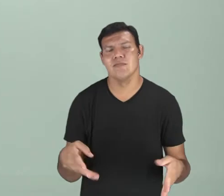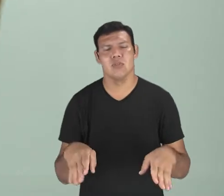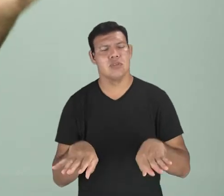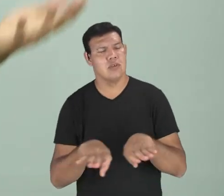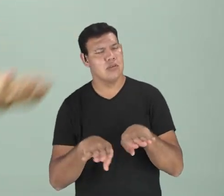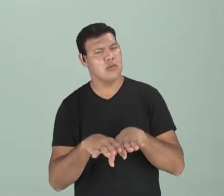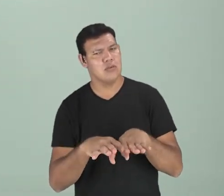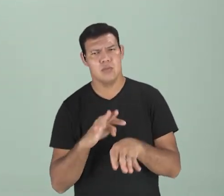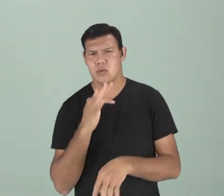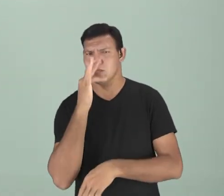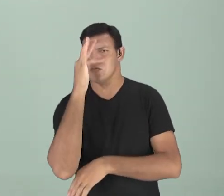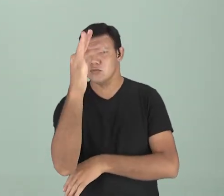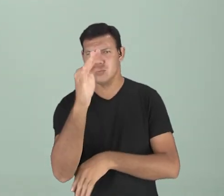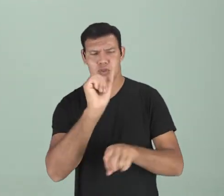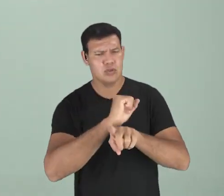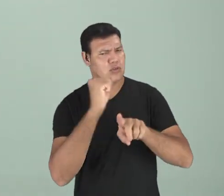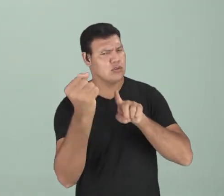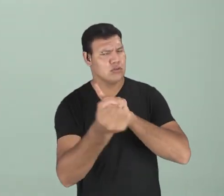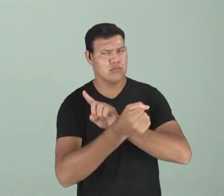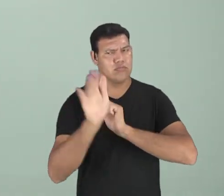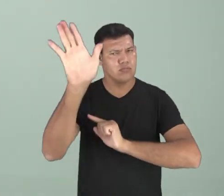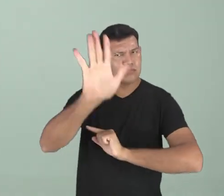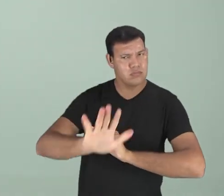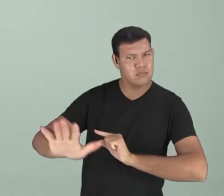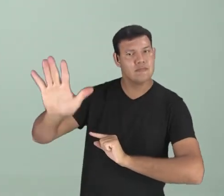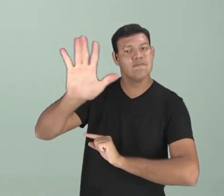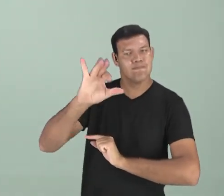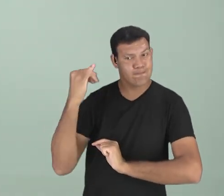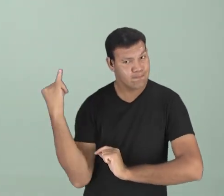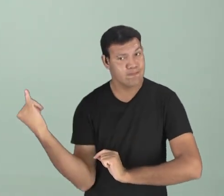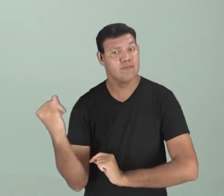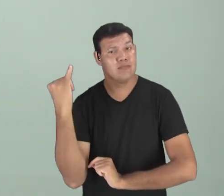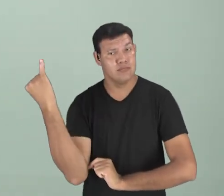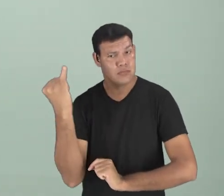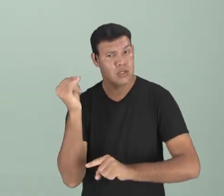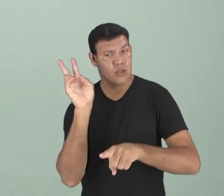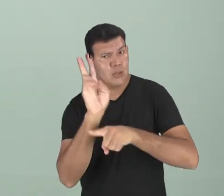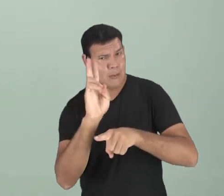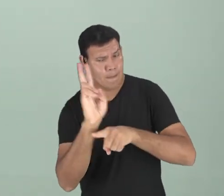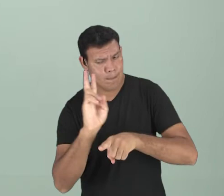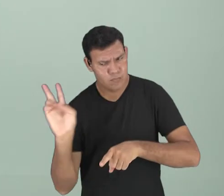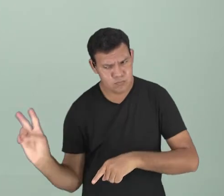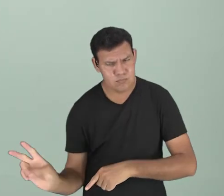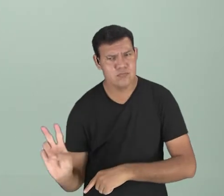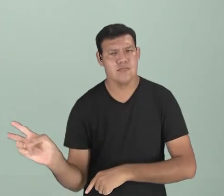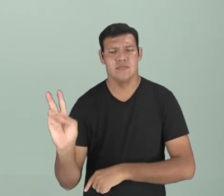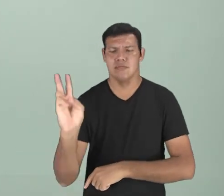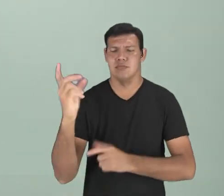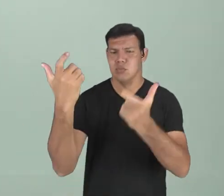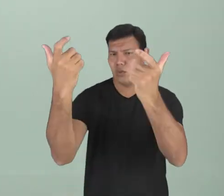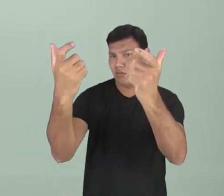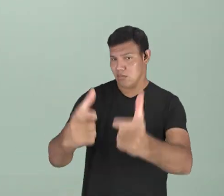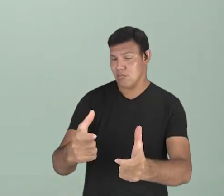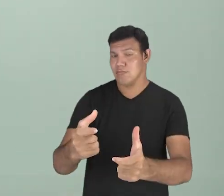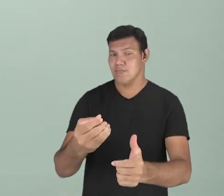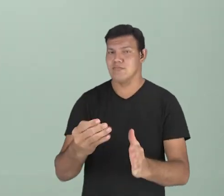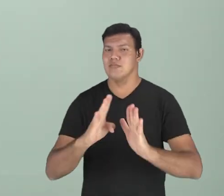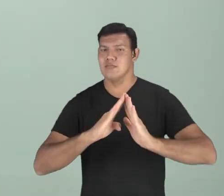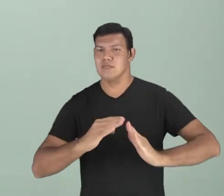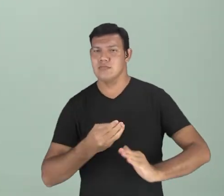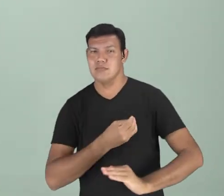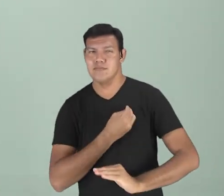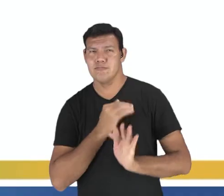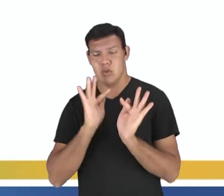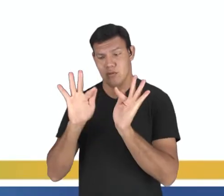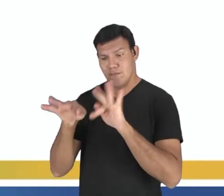de toda a sociedade no geral. Então é por isso que é importante valorizar o espaço e meio que a gente vive. Para finalizar,